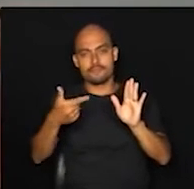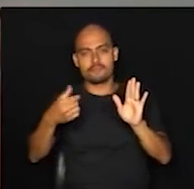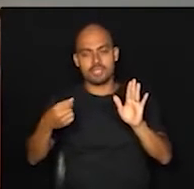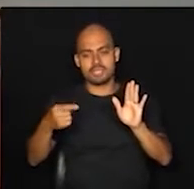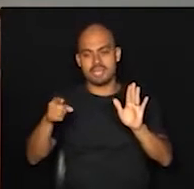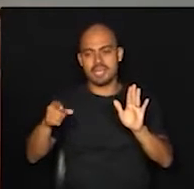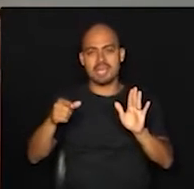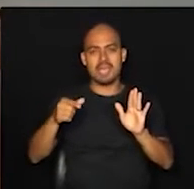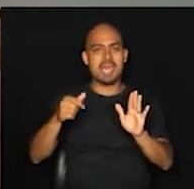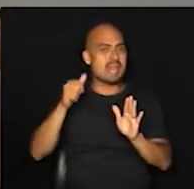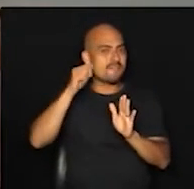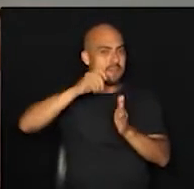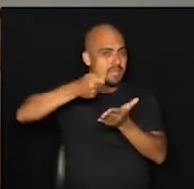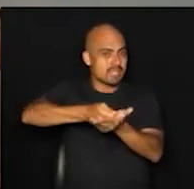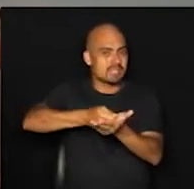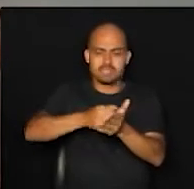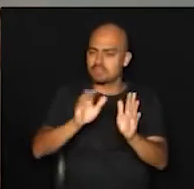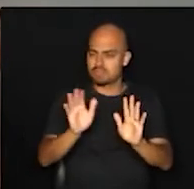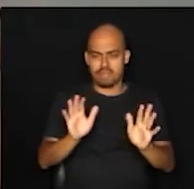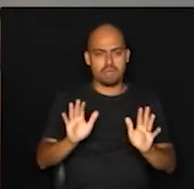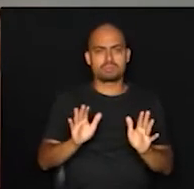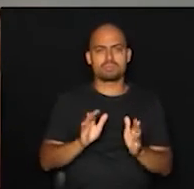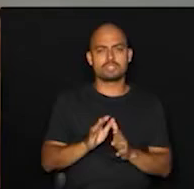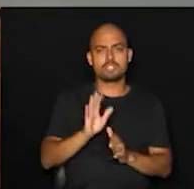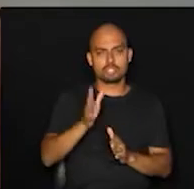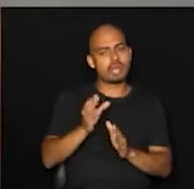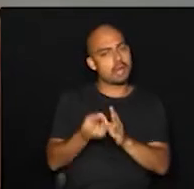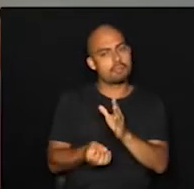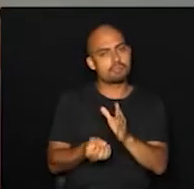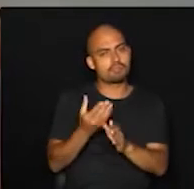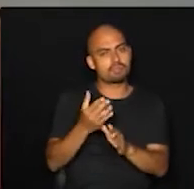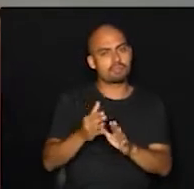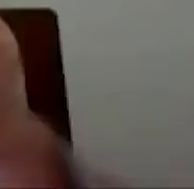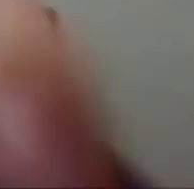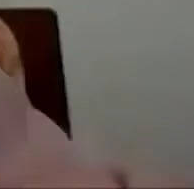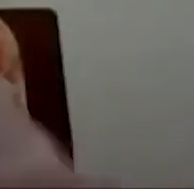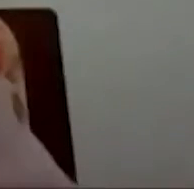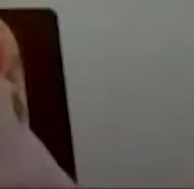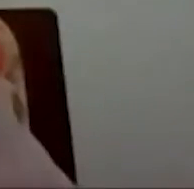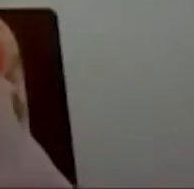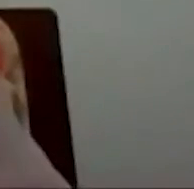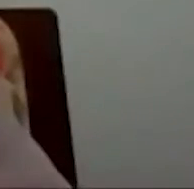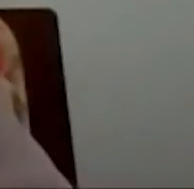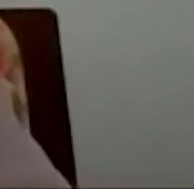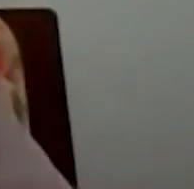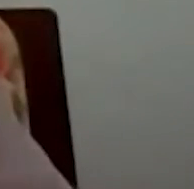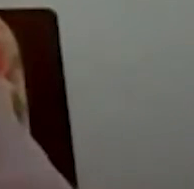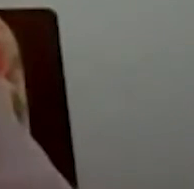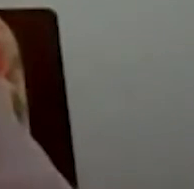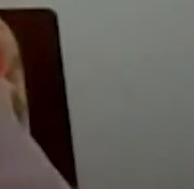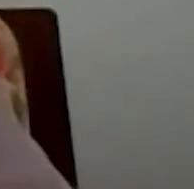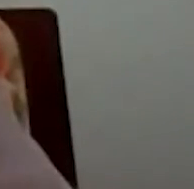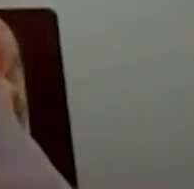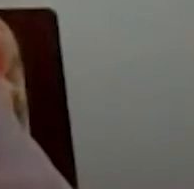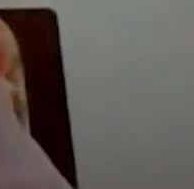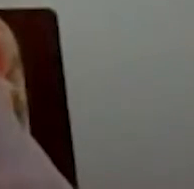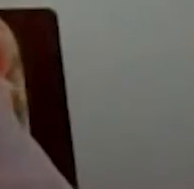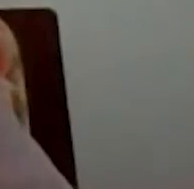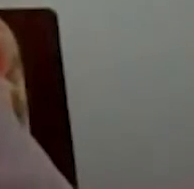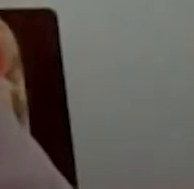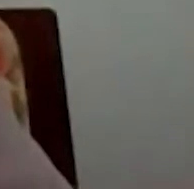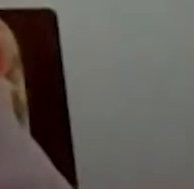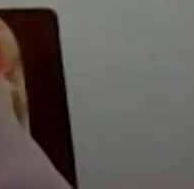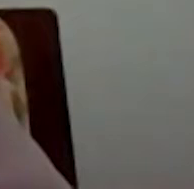hipótese, que já estava nascendo o feminismo. Agora, ela era sufragista, por exemplo, ela era a favor do direito das mulheres